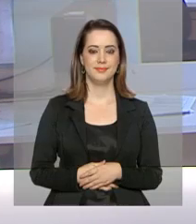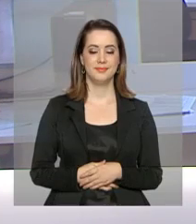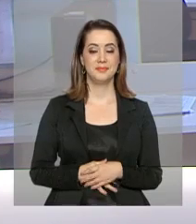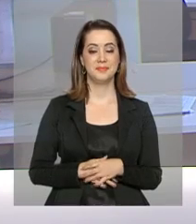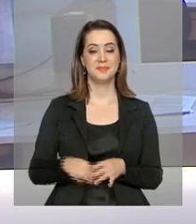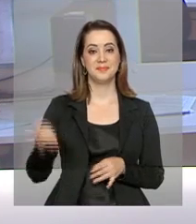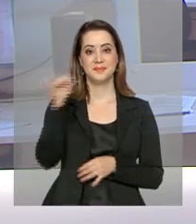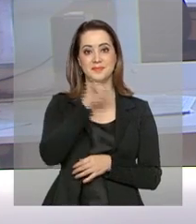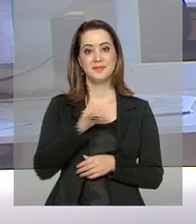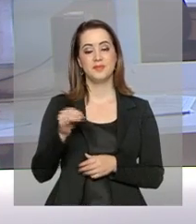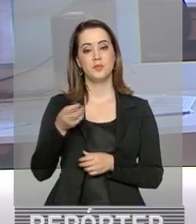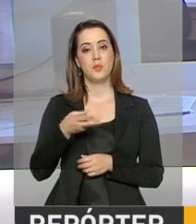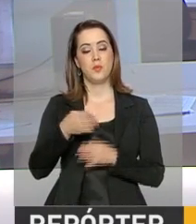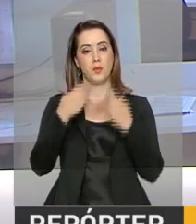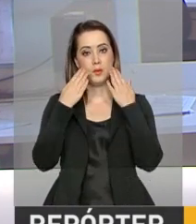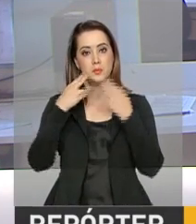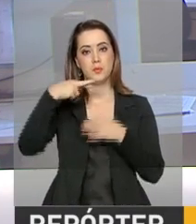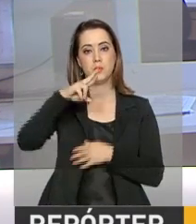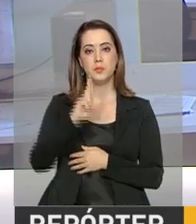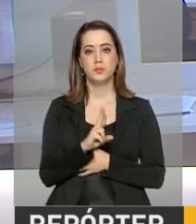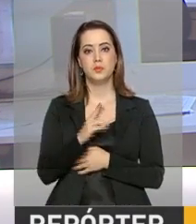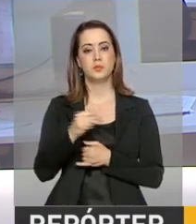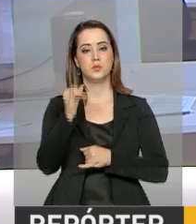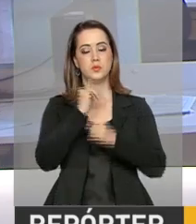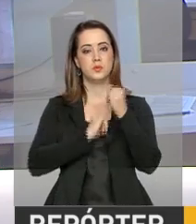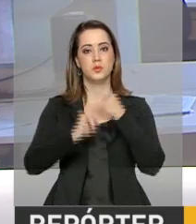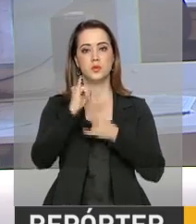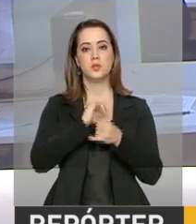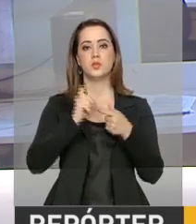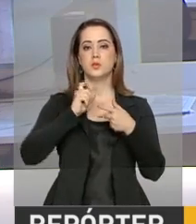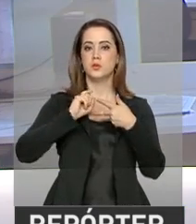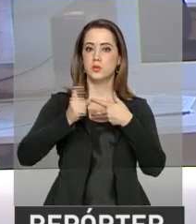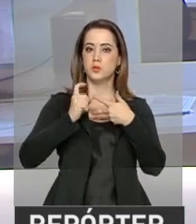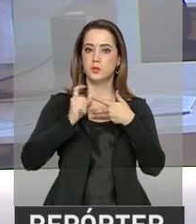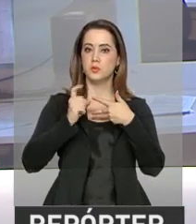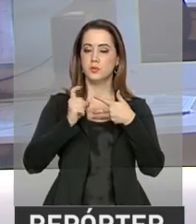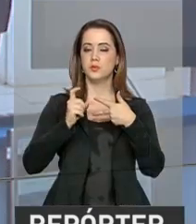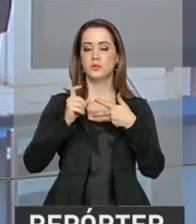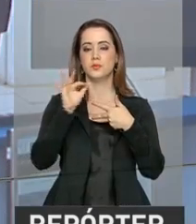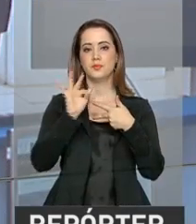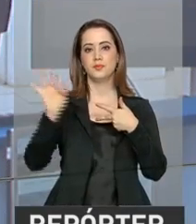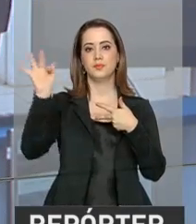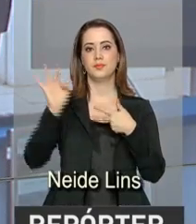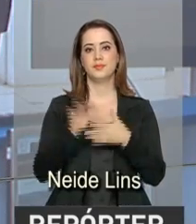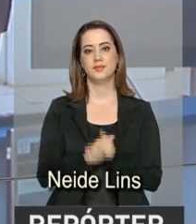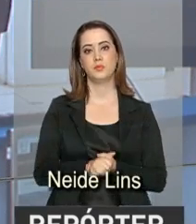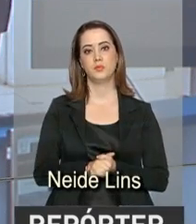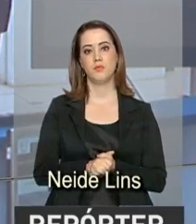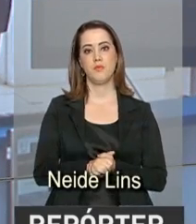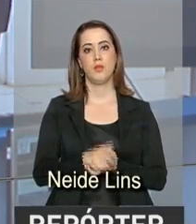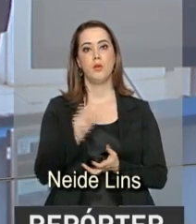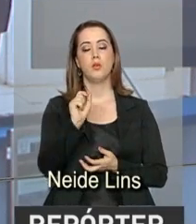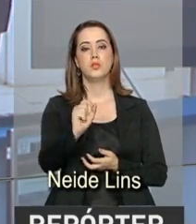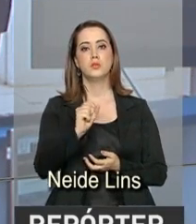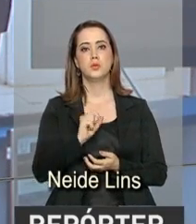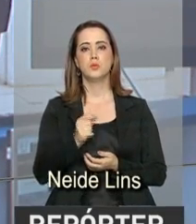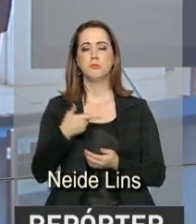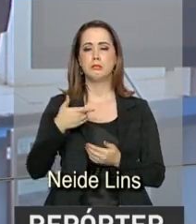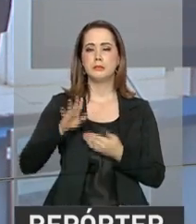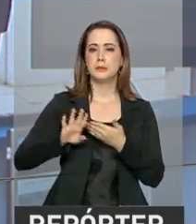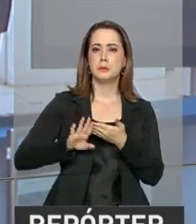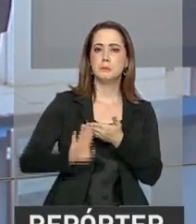lá o repórter nbr está no ar com as notícias do poder executivo federal combate ao aedes aegypti